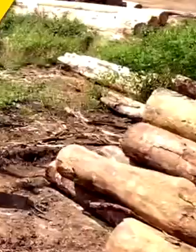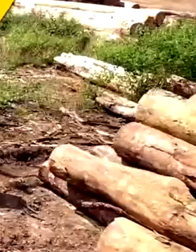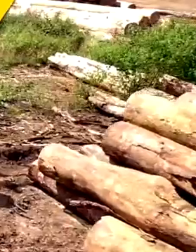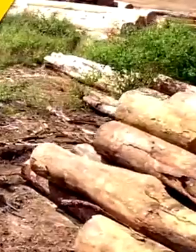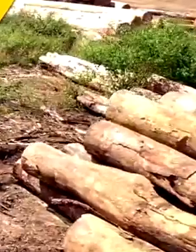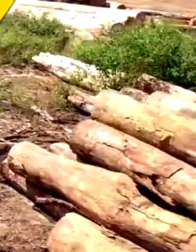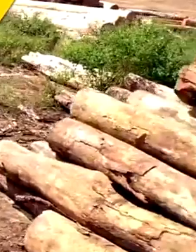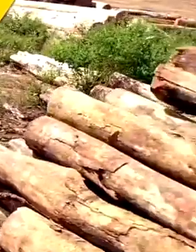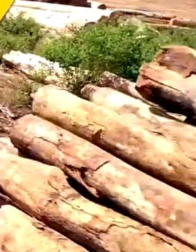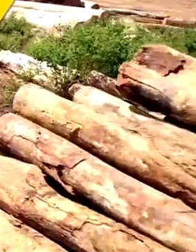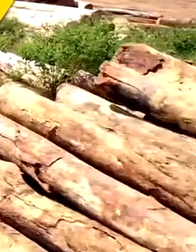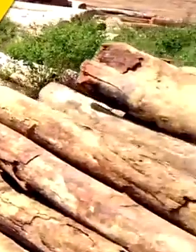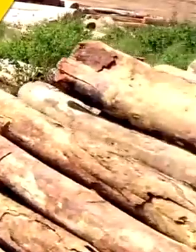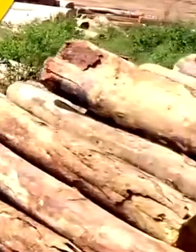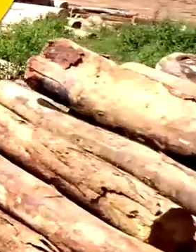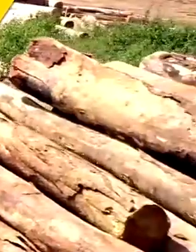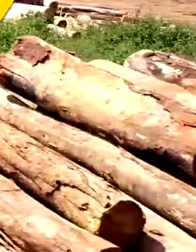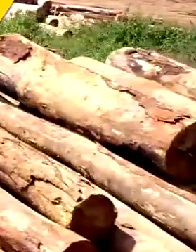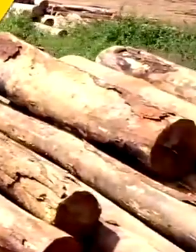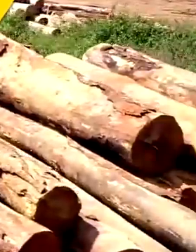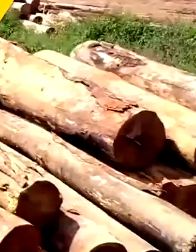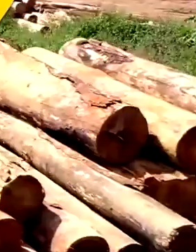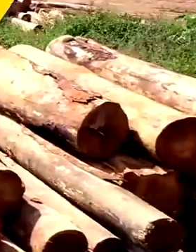Tchau, tchau.